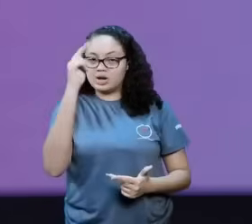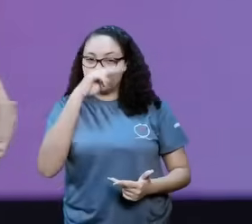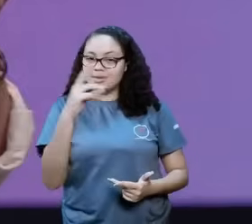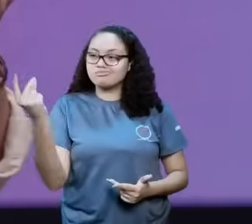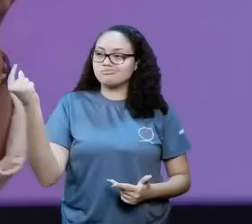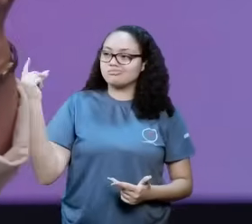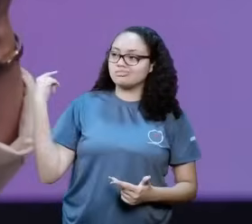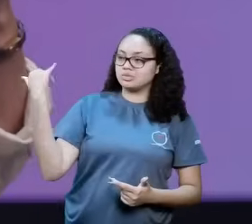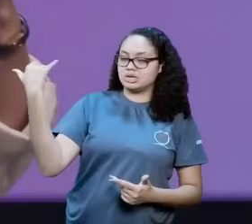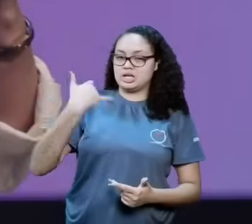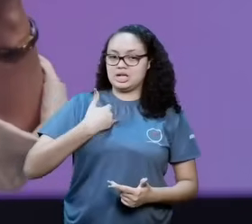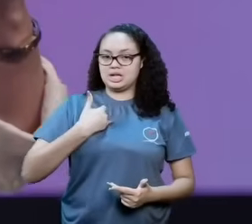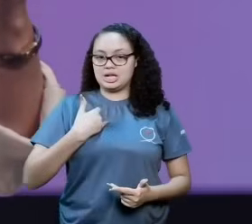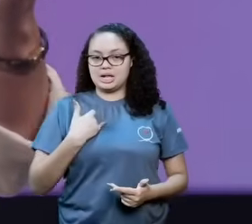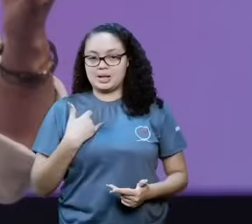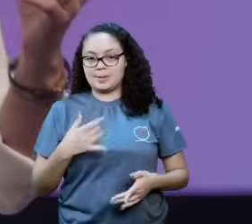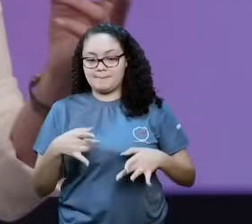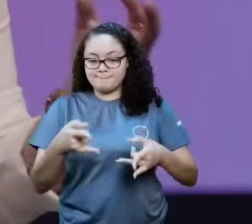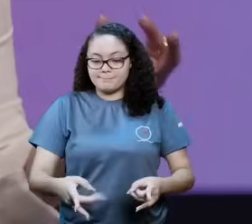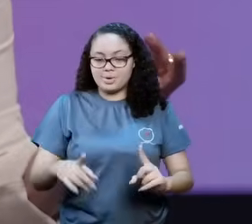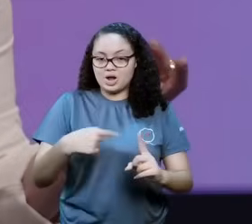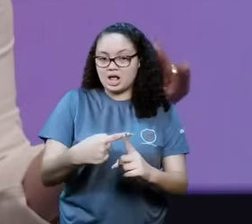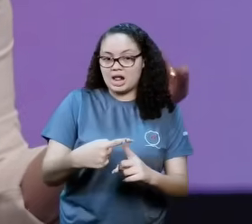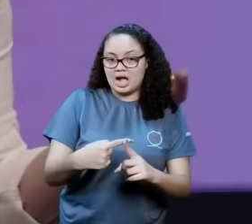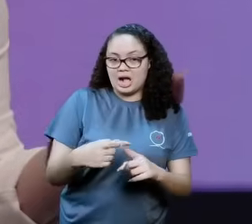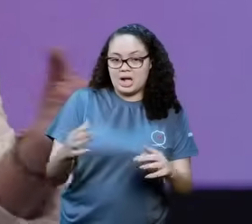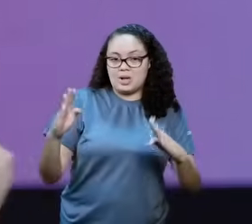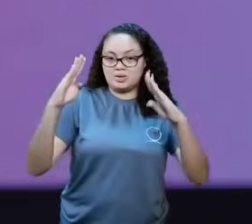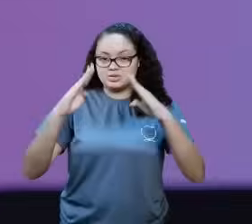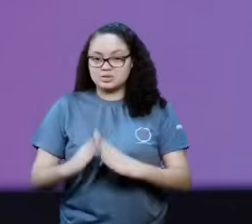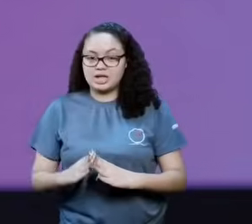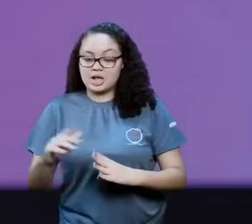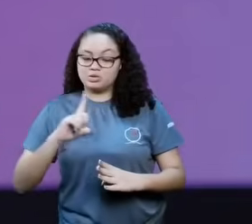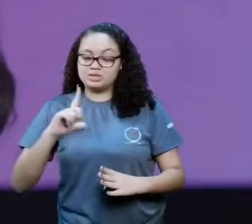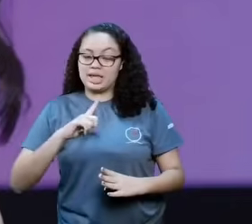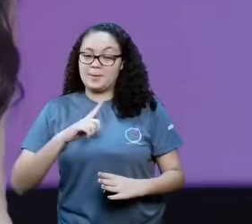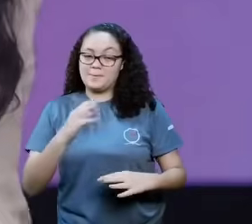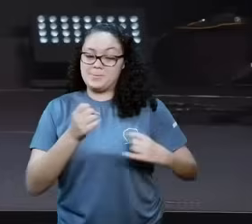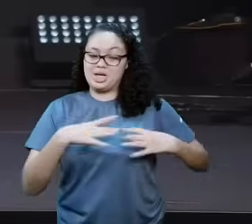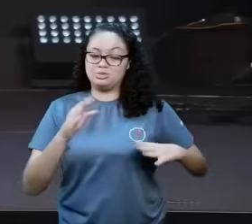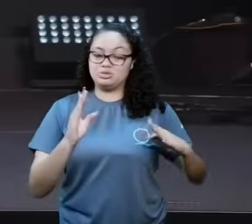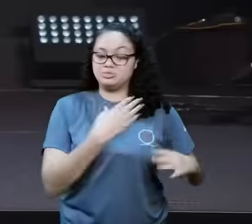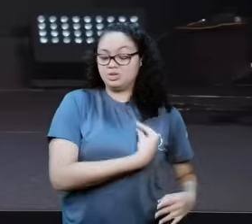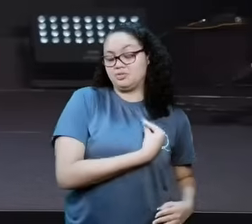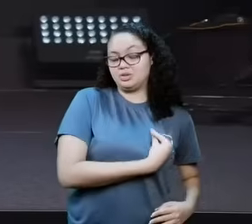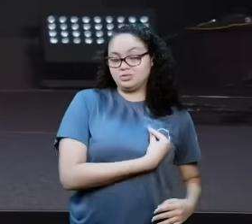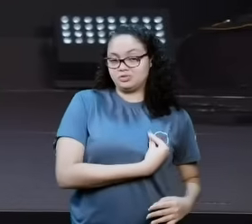dizerem: eu não tenho medo de morar em cemitério porque eu não tenho medo dos mortos, eu tenho medo dos vivos.